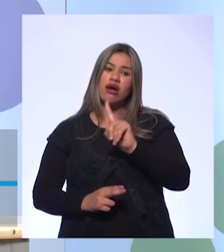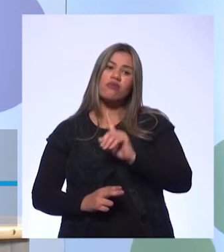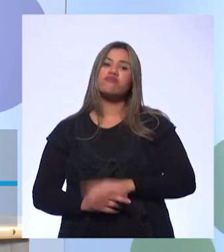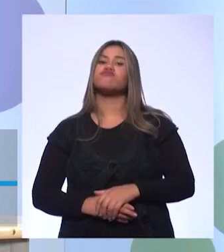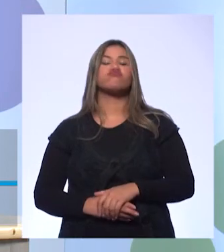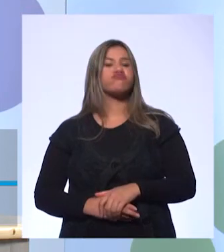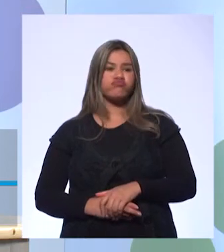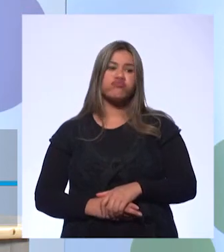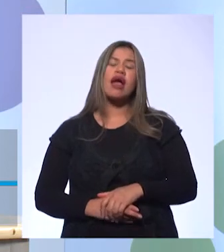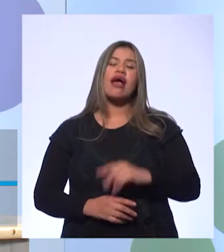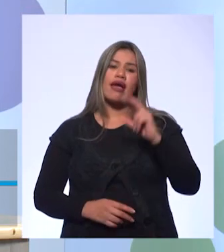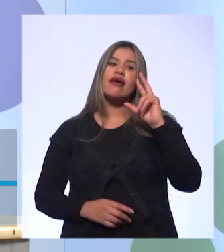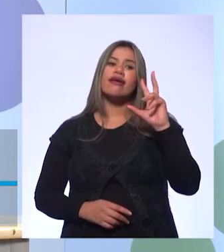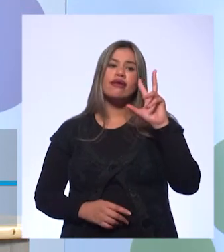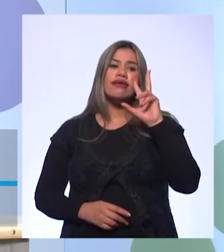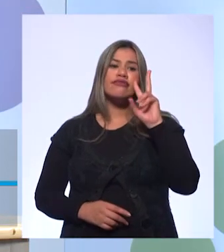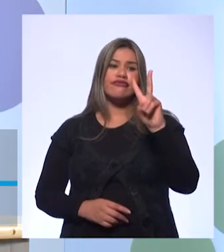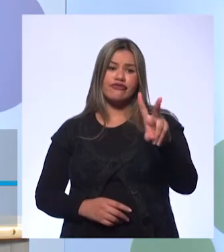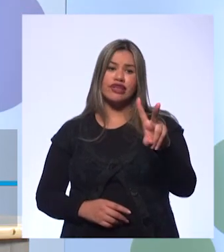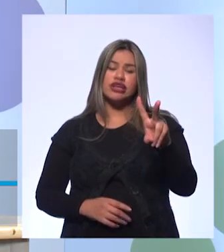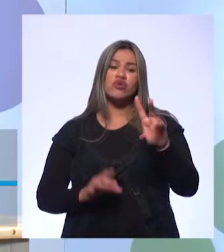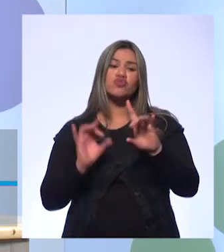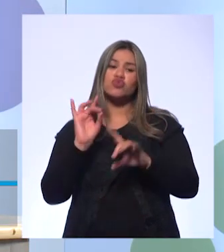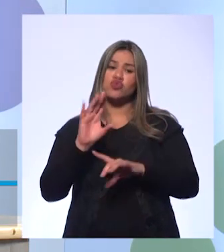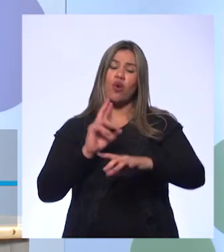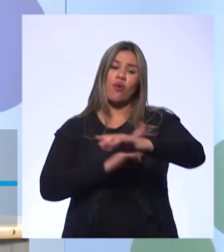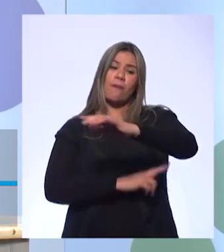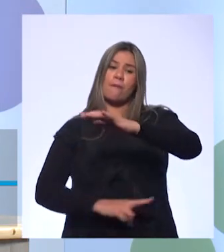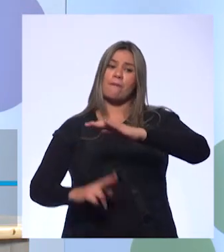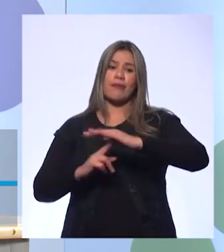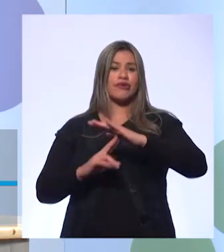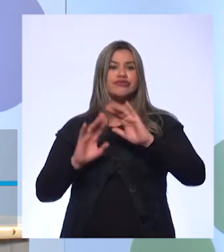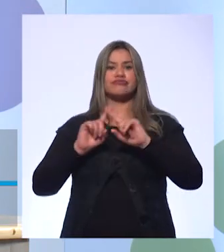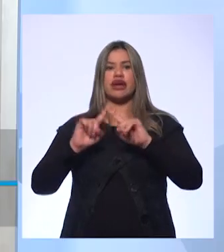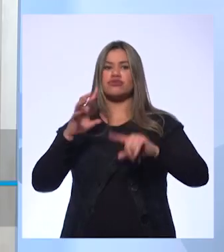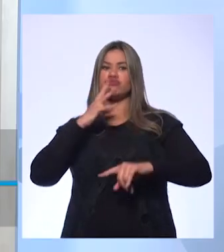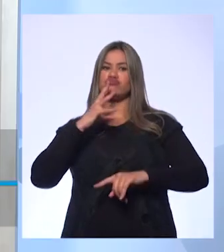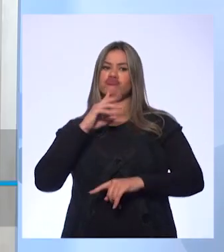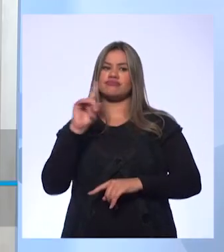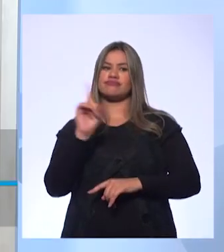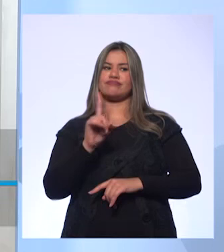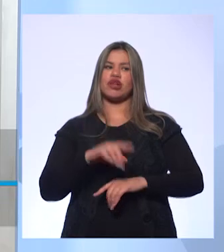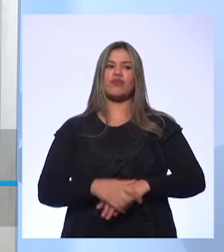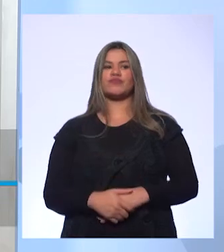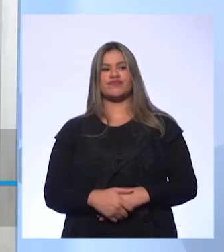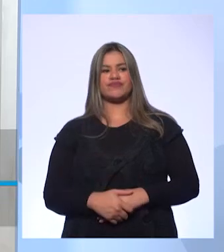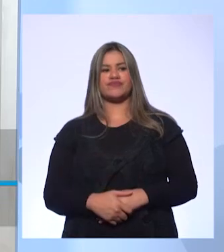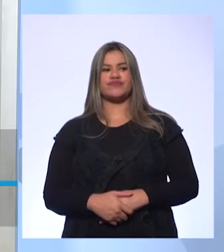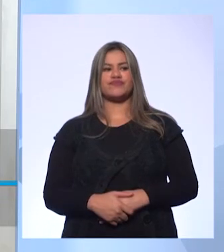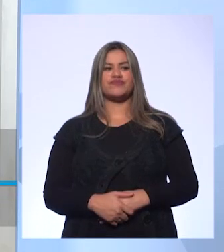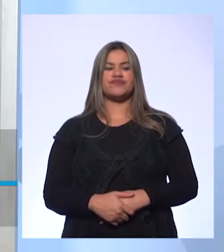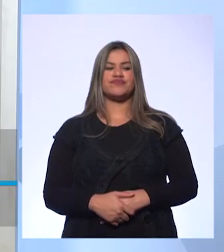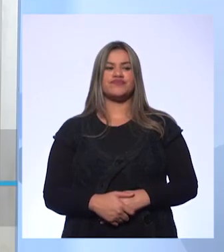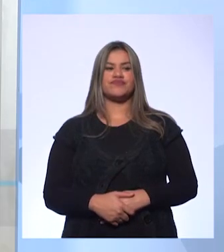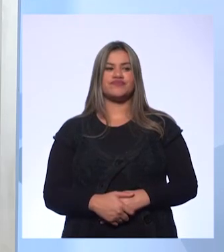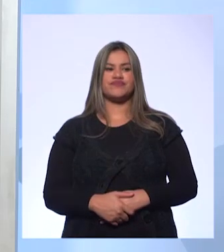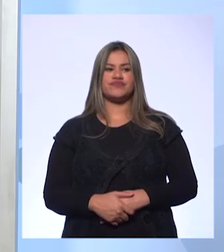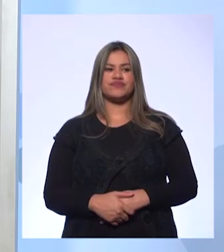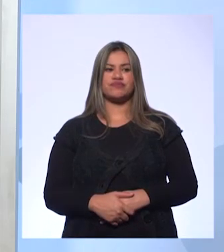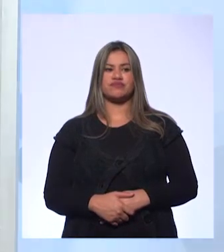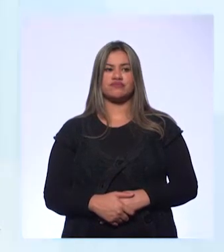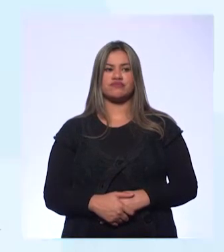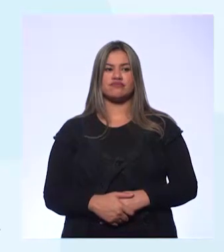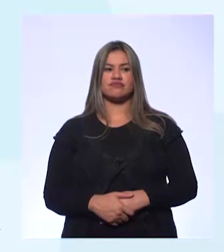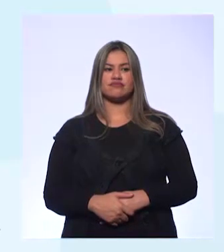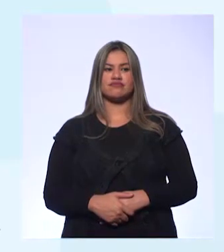é que Point é essa Mas nós vamos aprofundar um pouco mais que ela não vamos lá vou colocar novamente a imagem na tela para